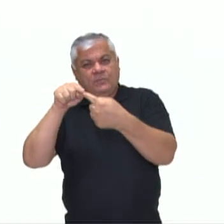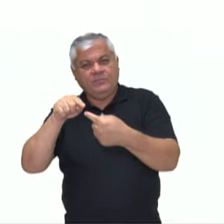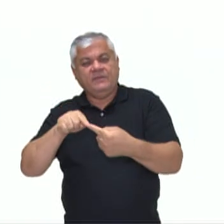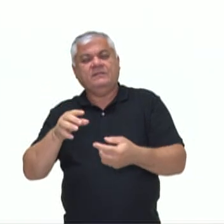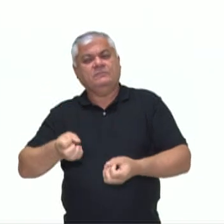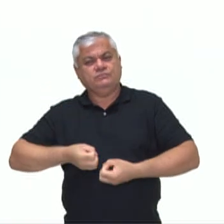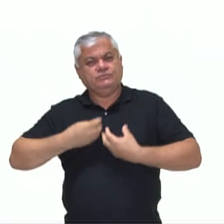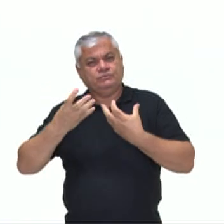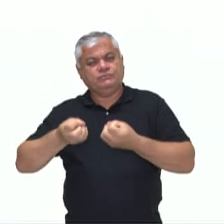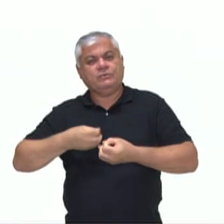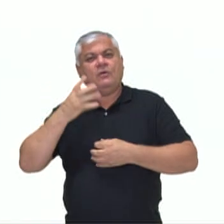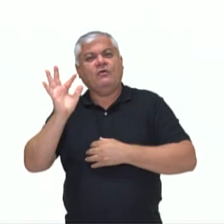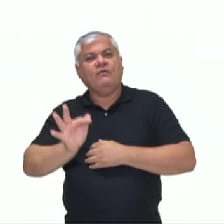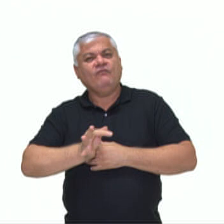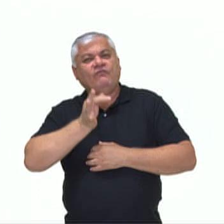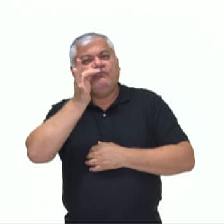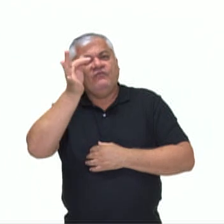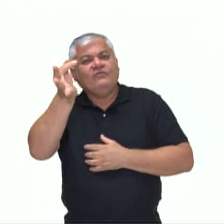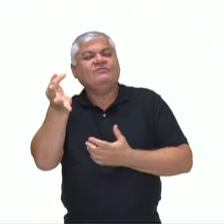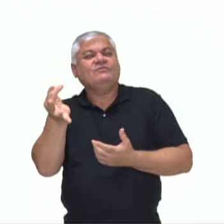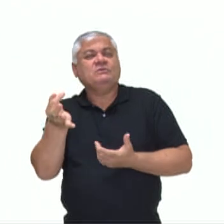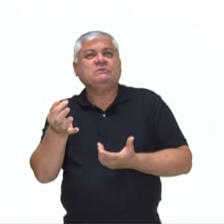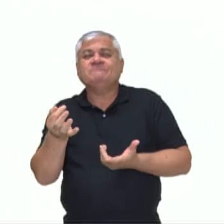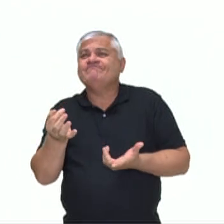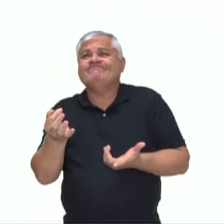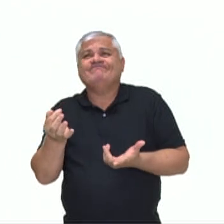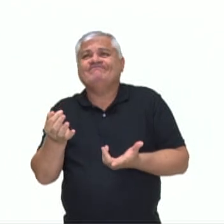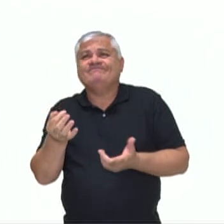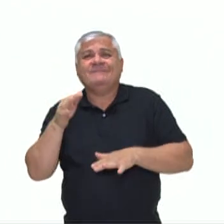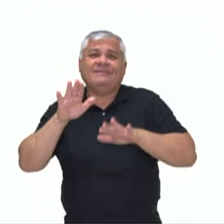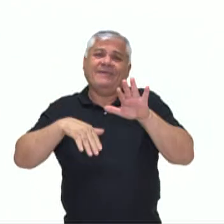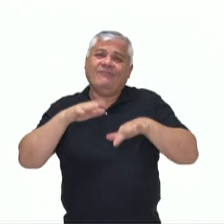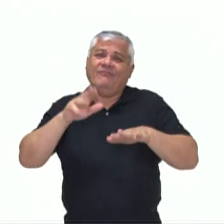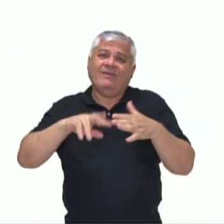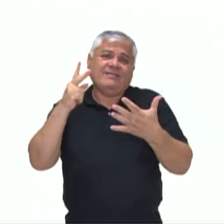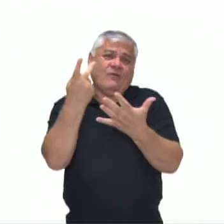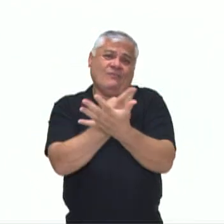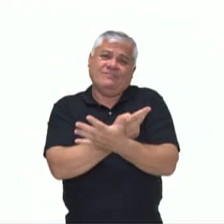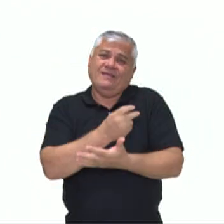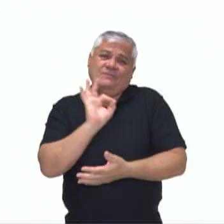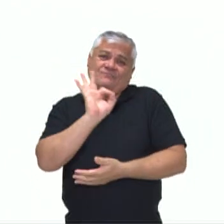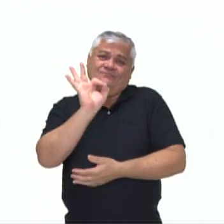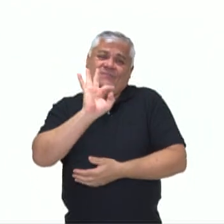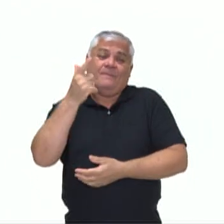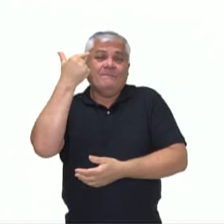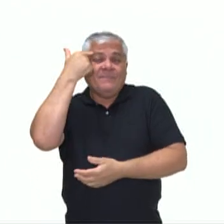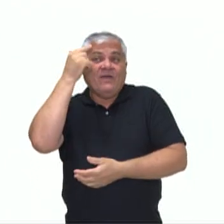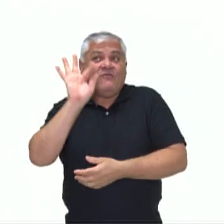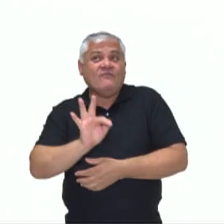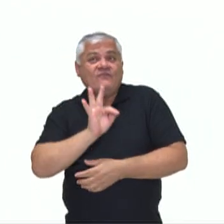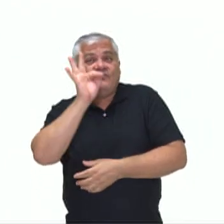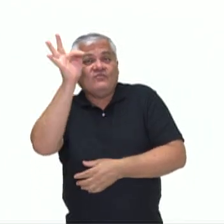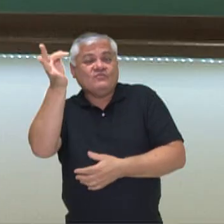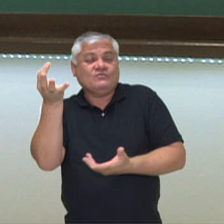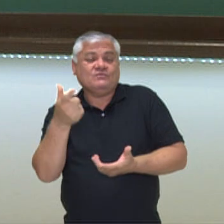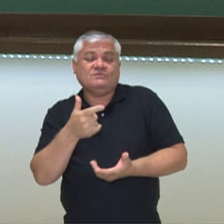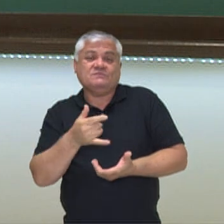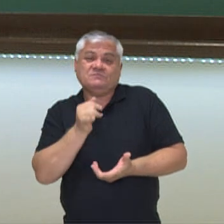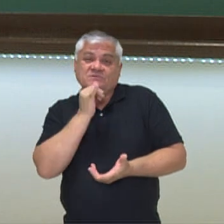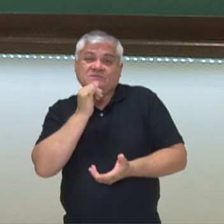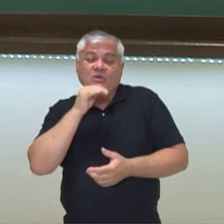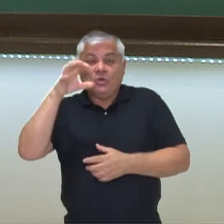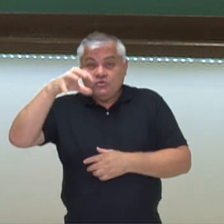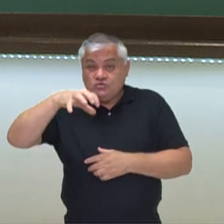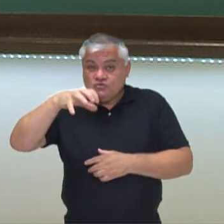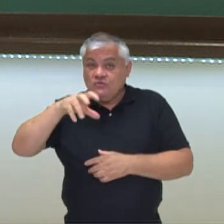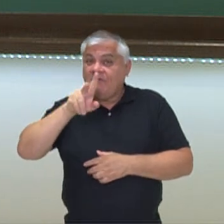fato futuro, algo que é inconcebível que não aconteça. If I step into the rain, I'll get wet. Bom, se você for na chuva, você